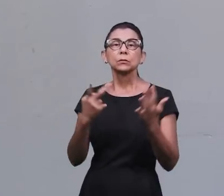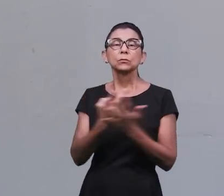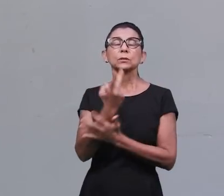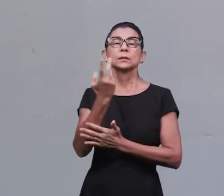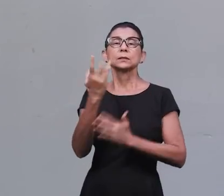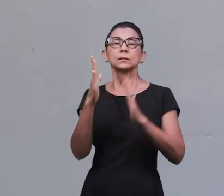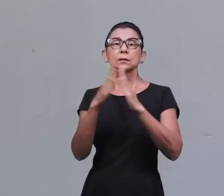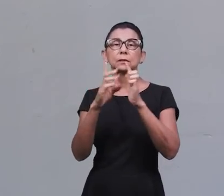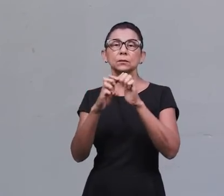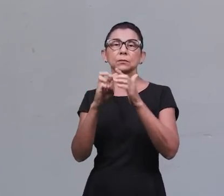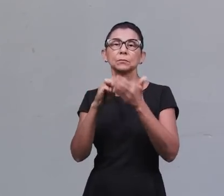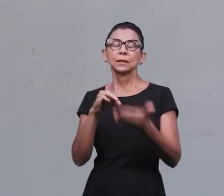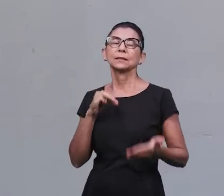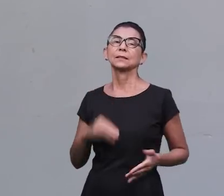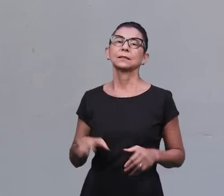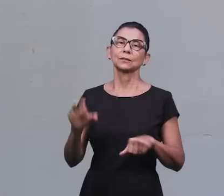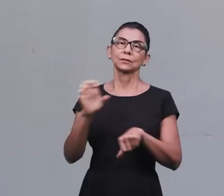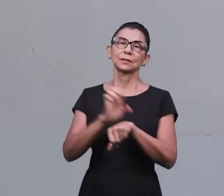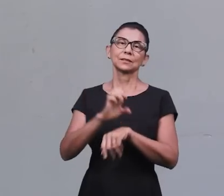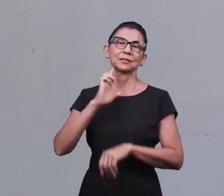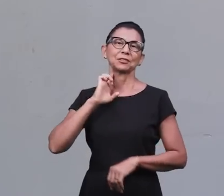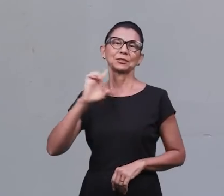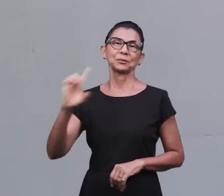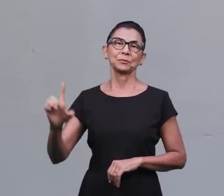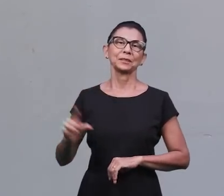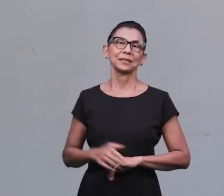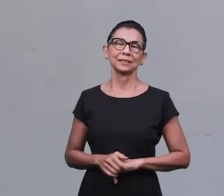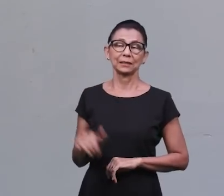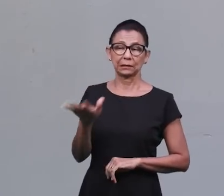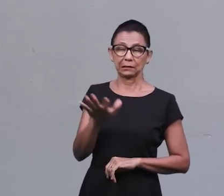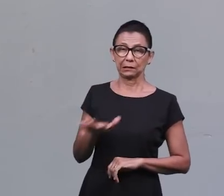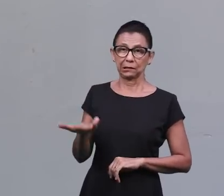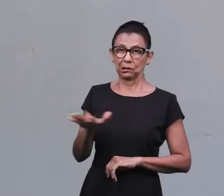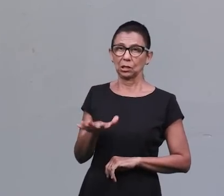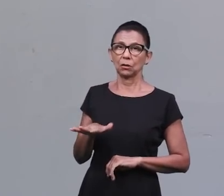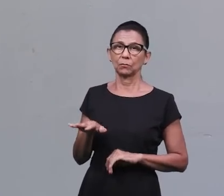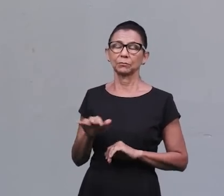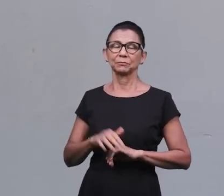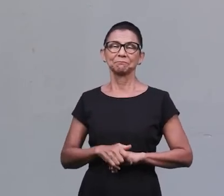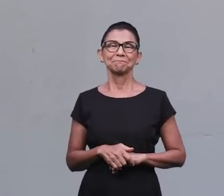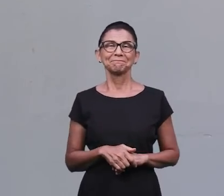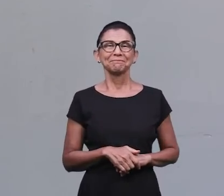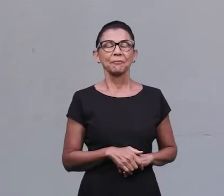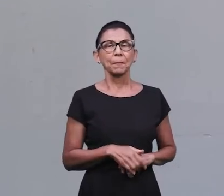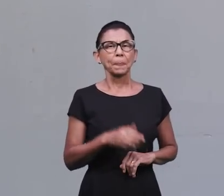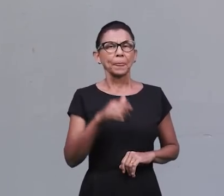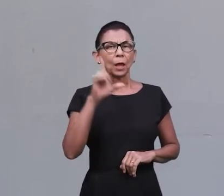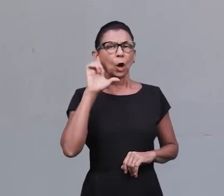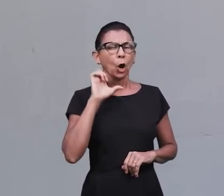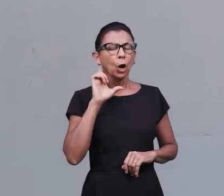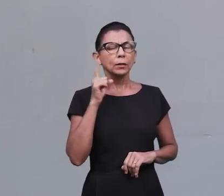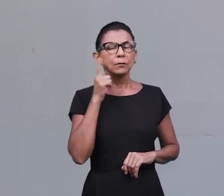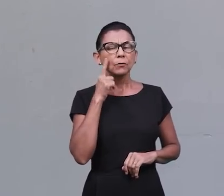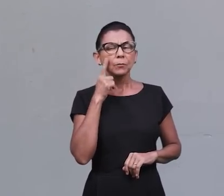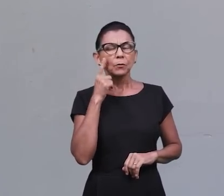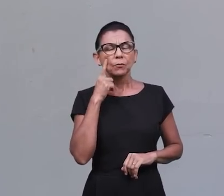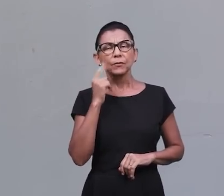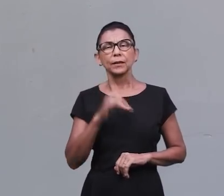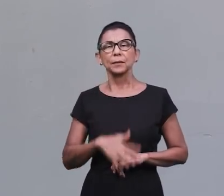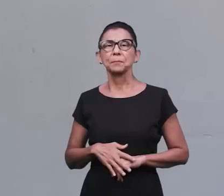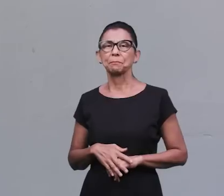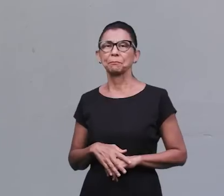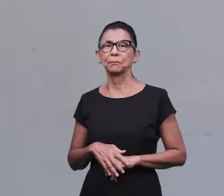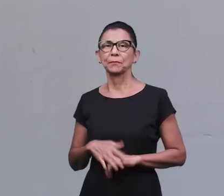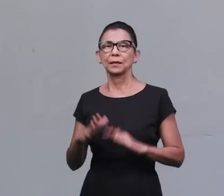nas nossas igrejas aqui no estado de Minas Gerais, na nossa região. E ontem estivemos na Igreja Central 2,